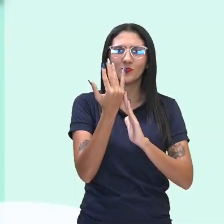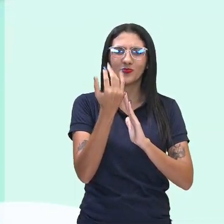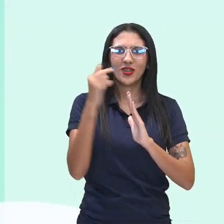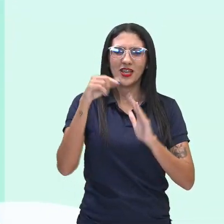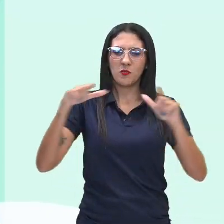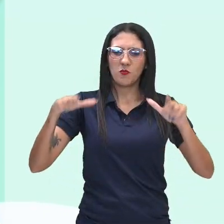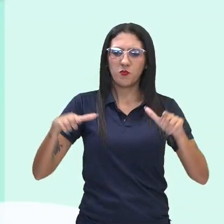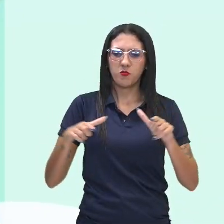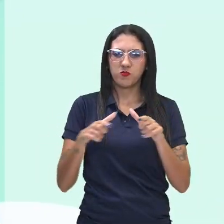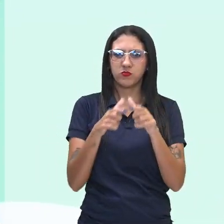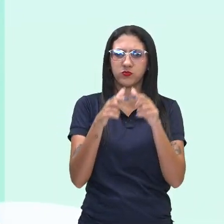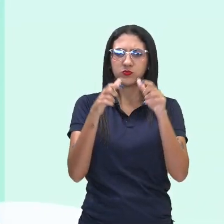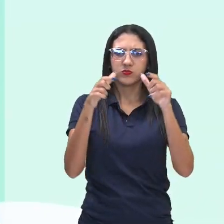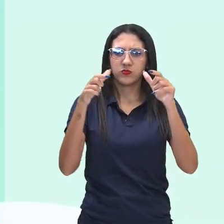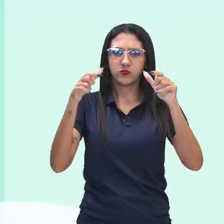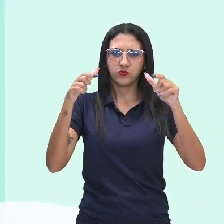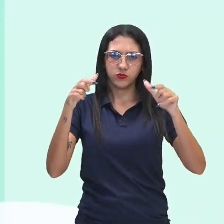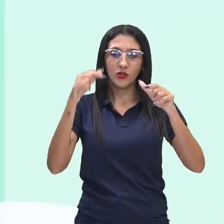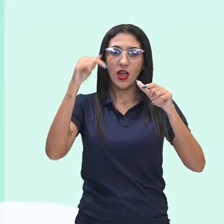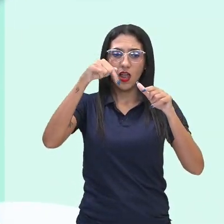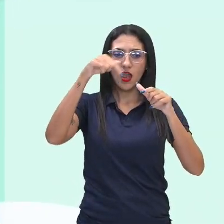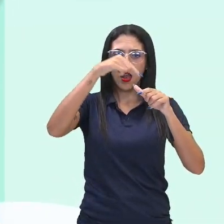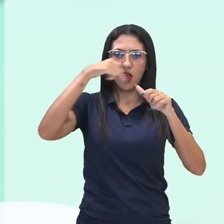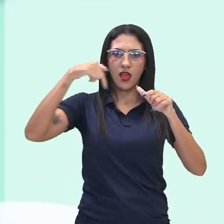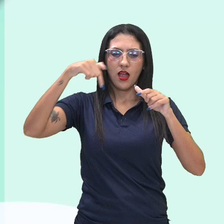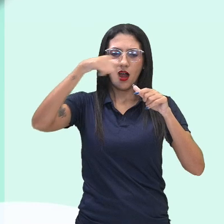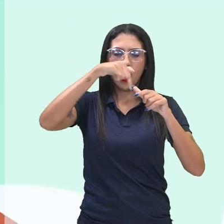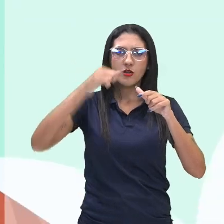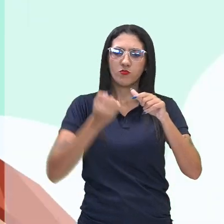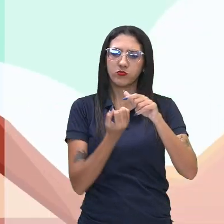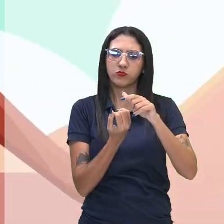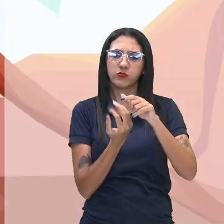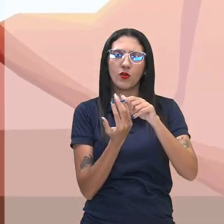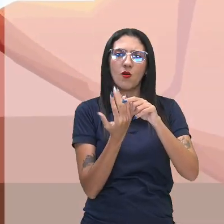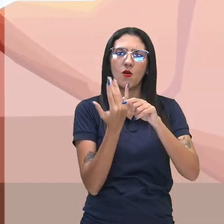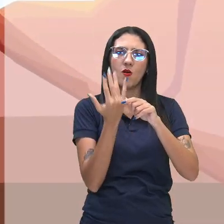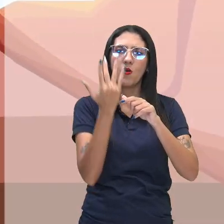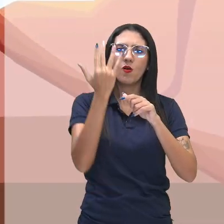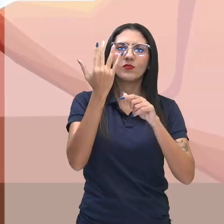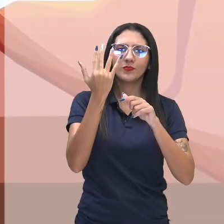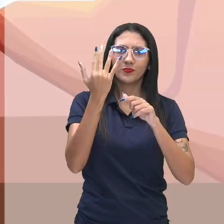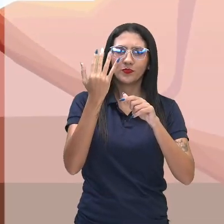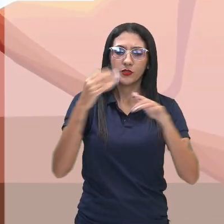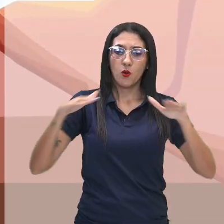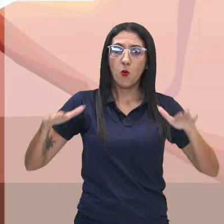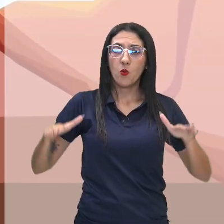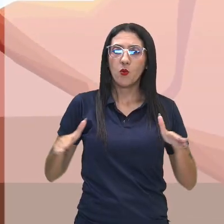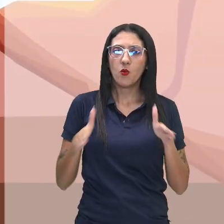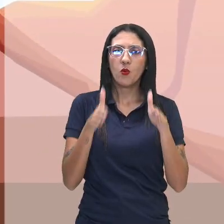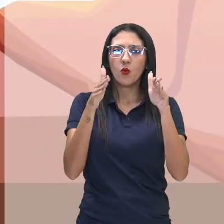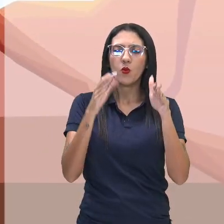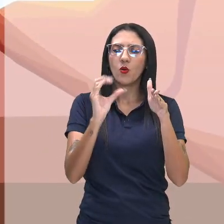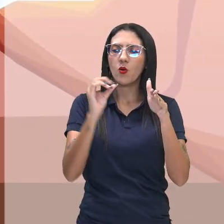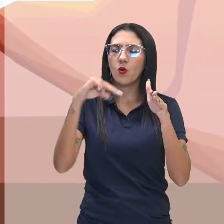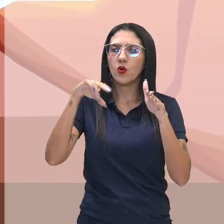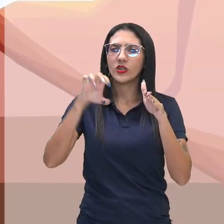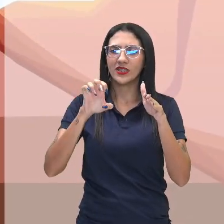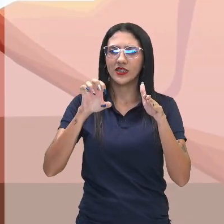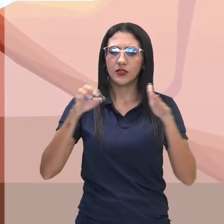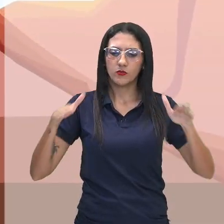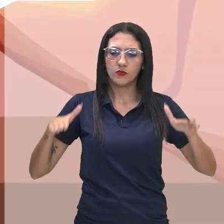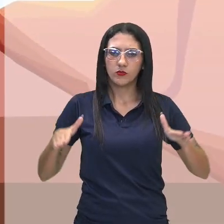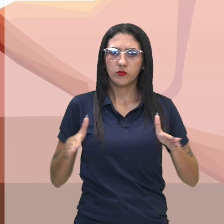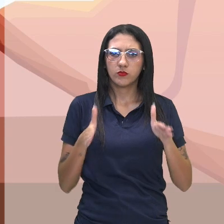Cratera é a boca do vulcão por onde o magma chega à superfície. O cone é a elevação que se forma constituída